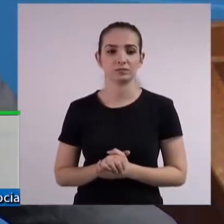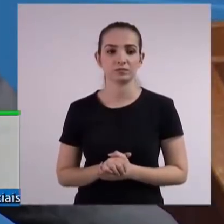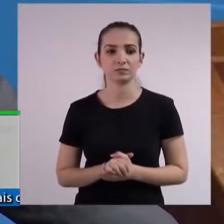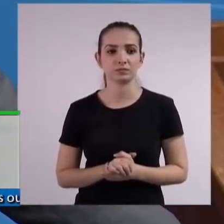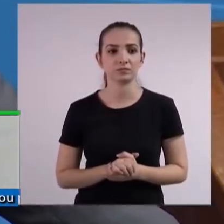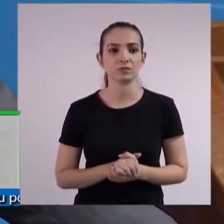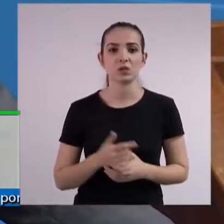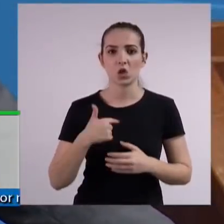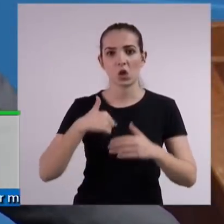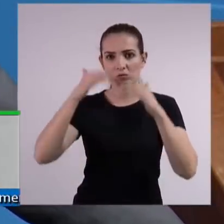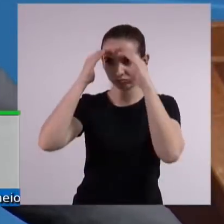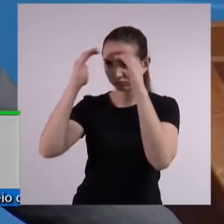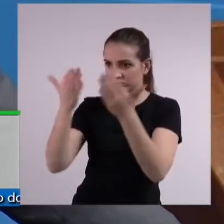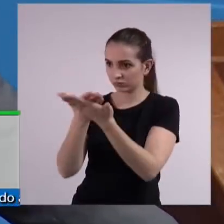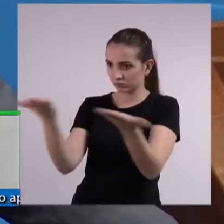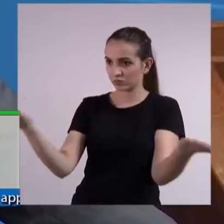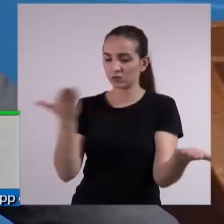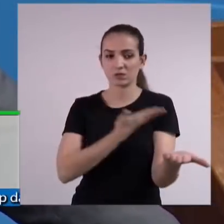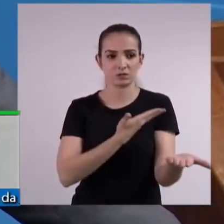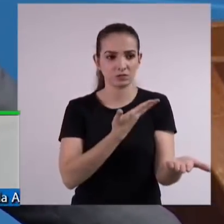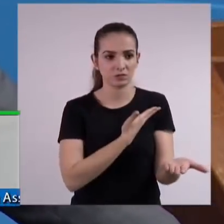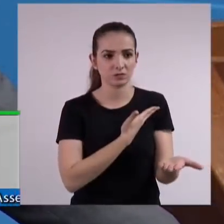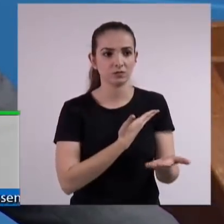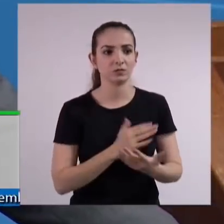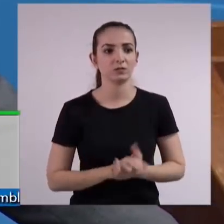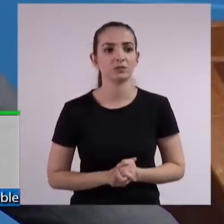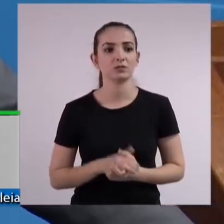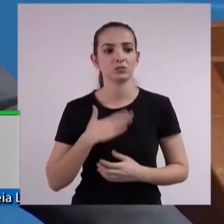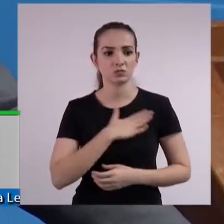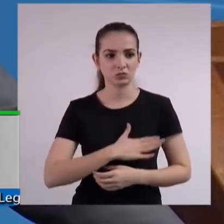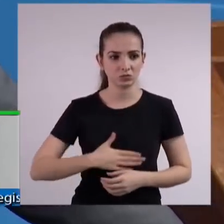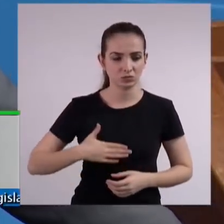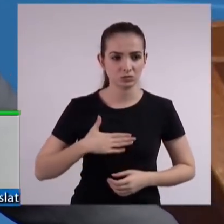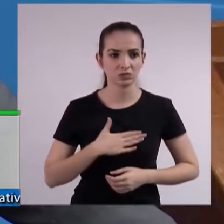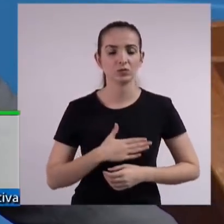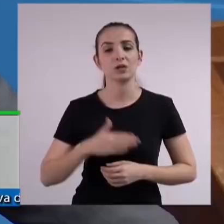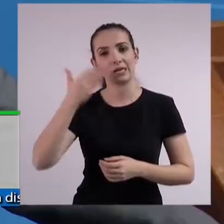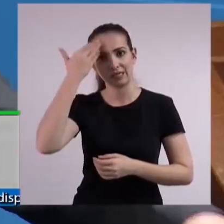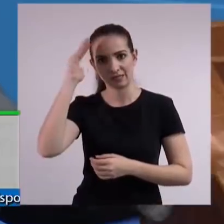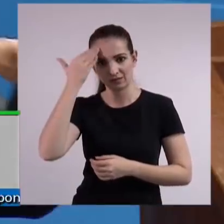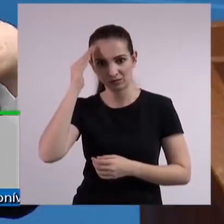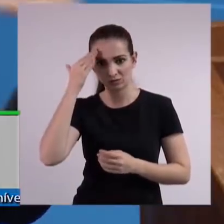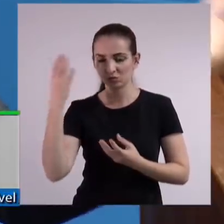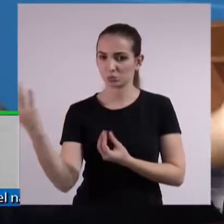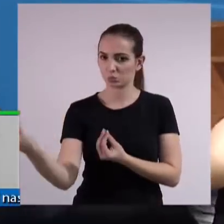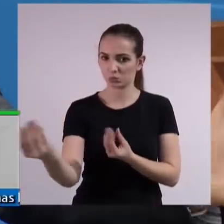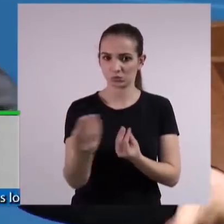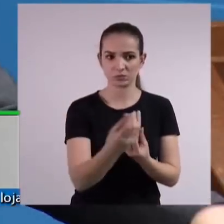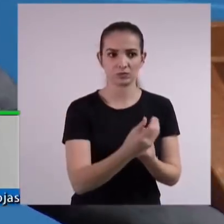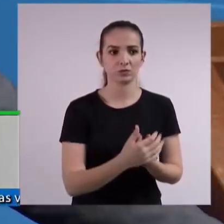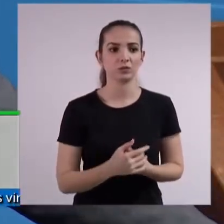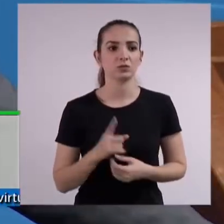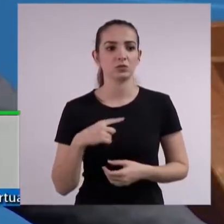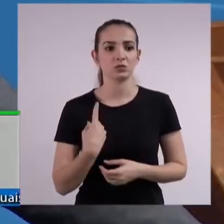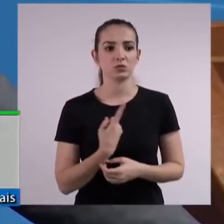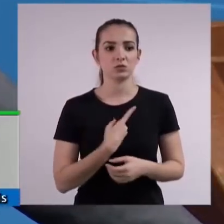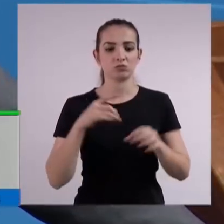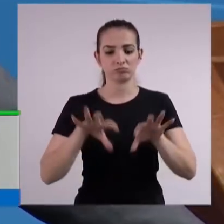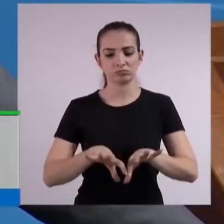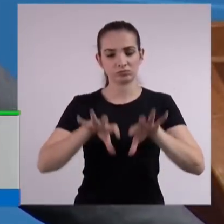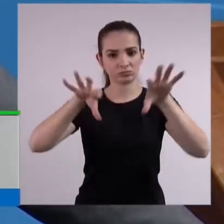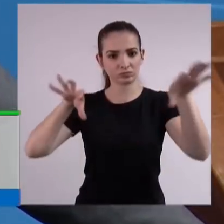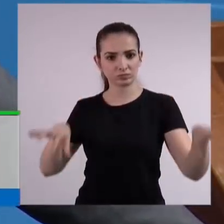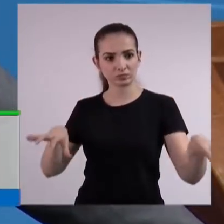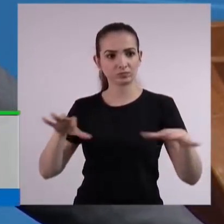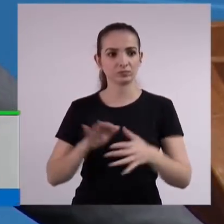Conto com vocês, com a amizade, com a consideração, compreendo que muitos estaremos em palanques